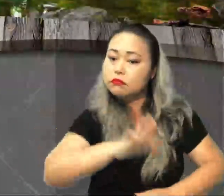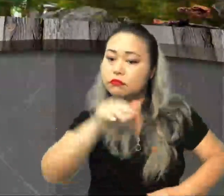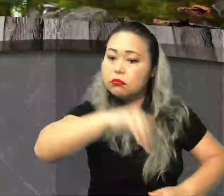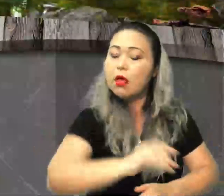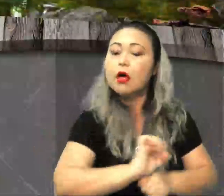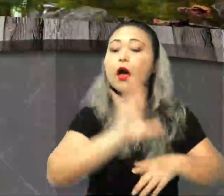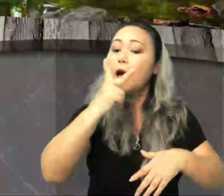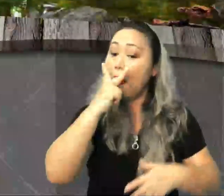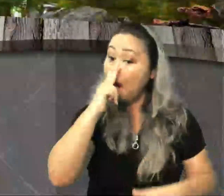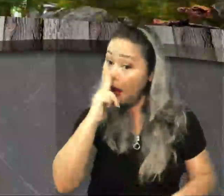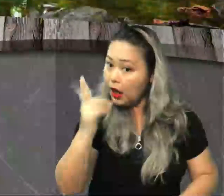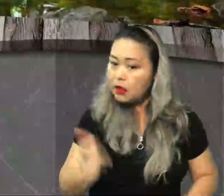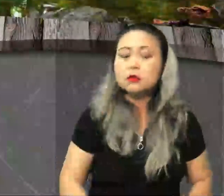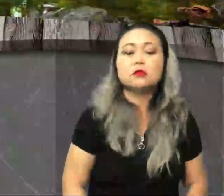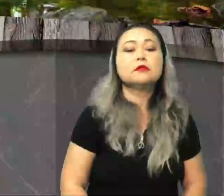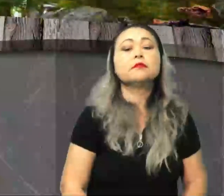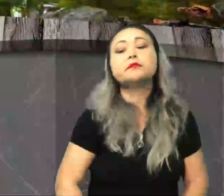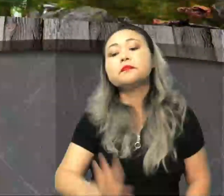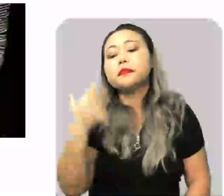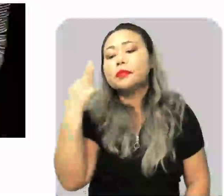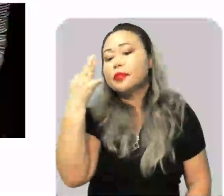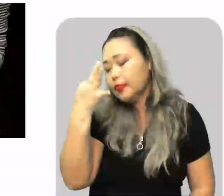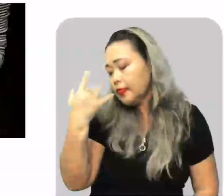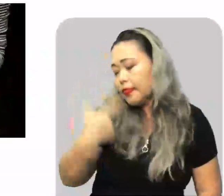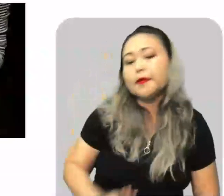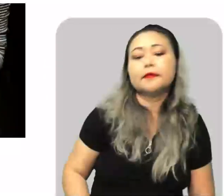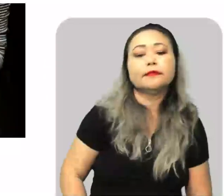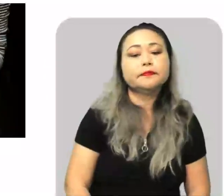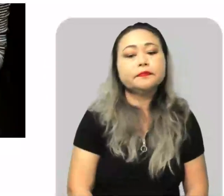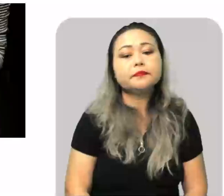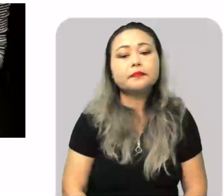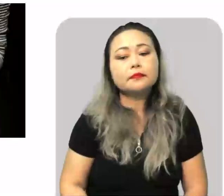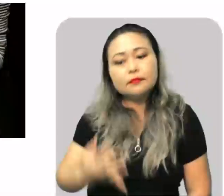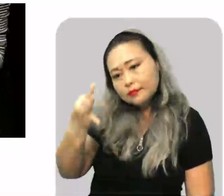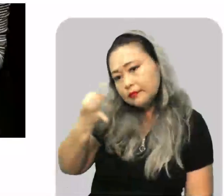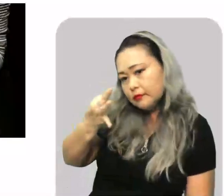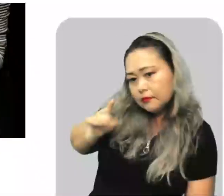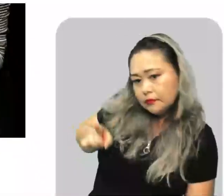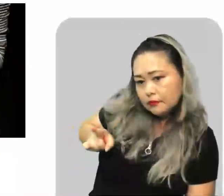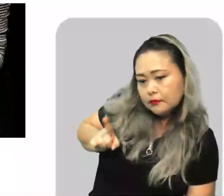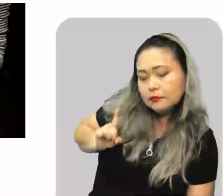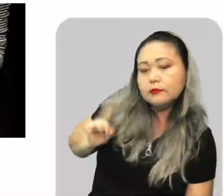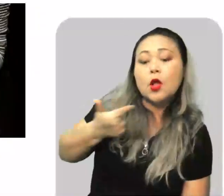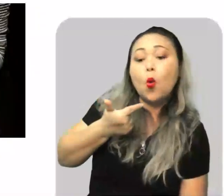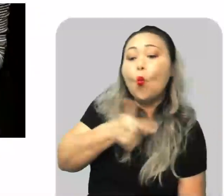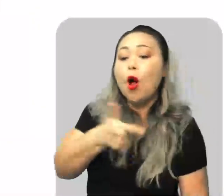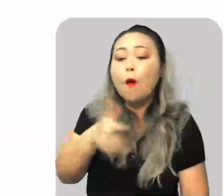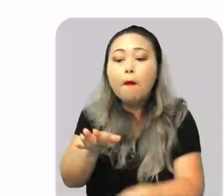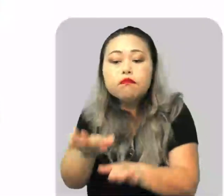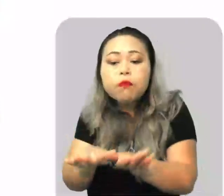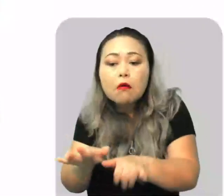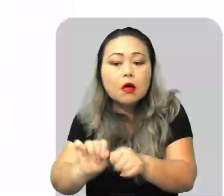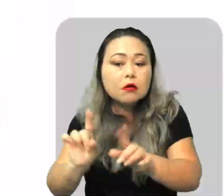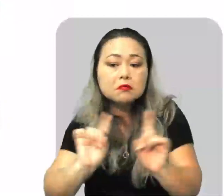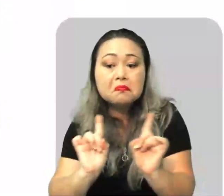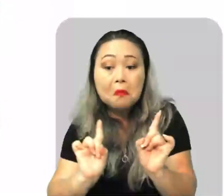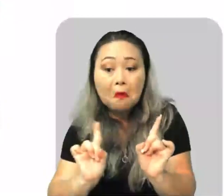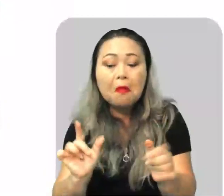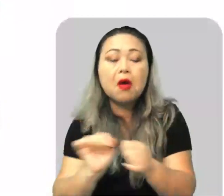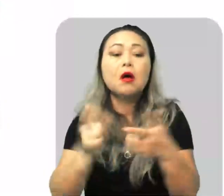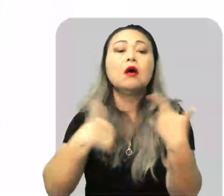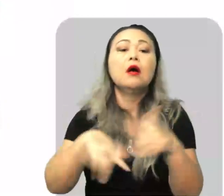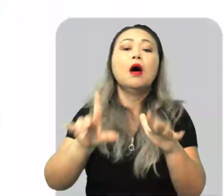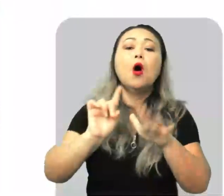tá? Mas é muito lindo. Vamos lá, então, seguindo. Então, a gente vai encontrar animais desprovidos de patas e também nós